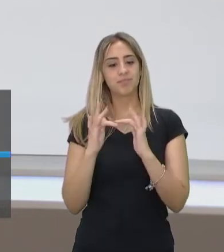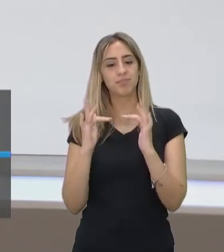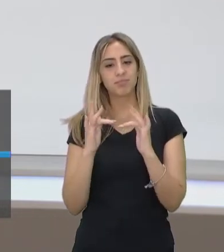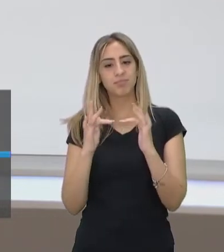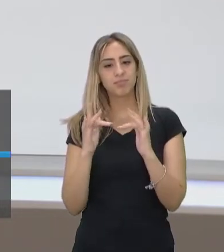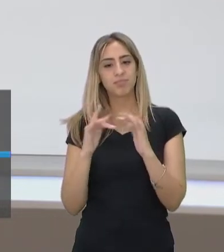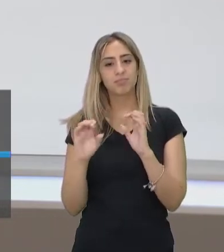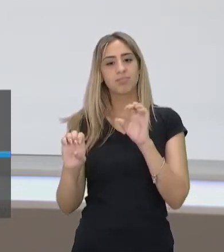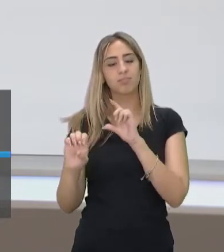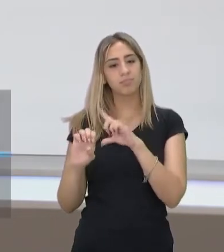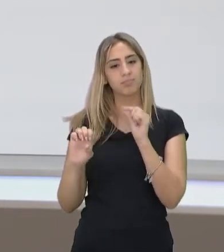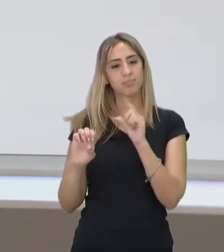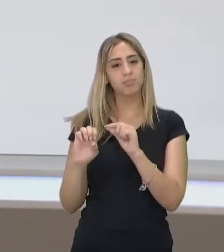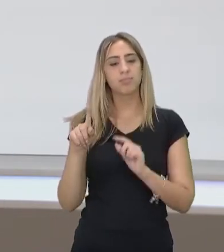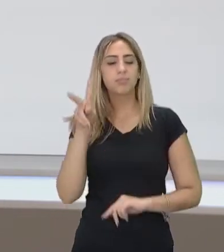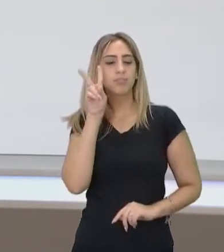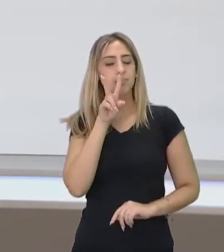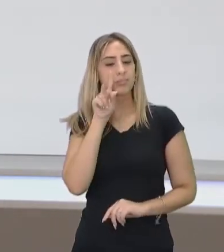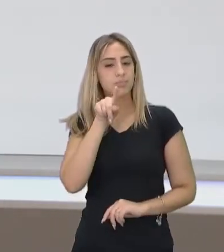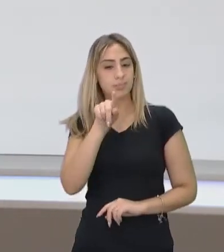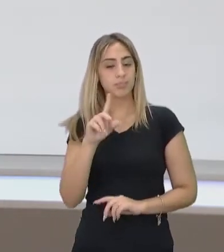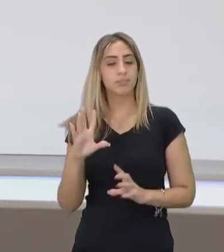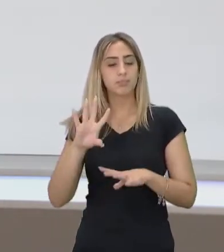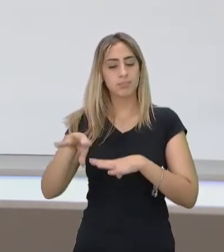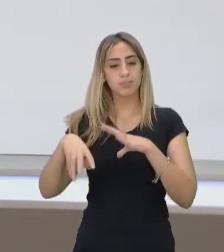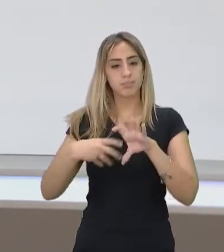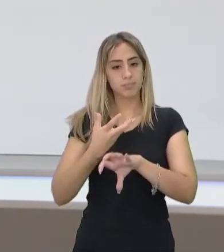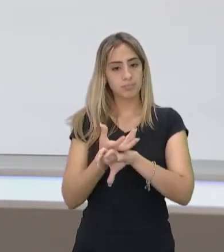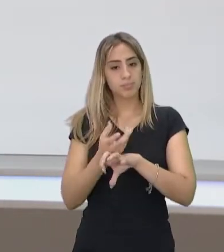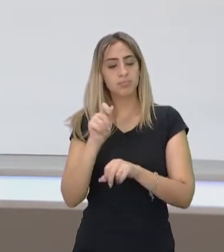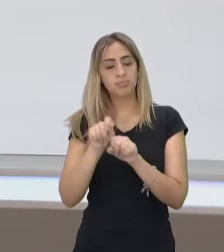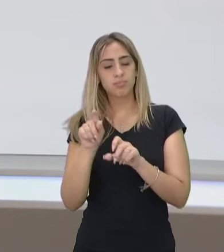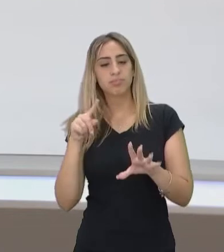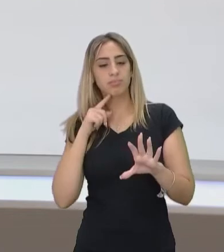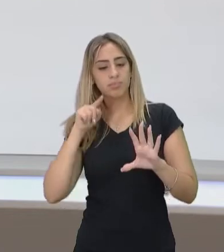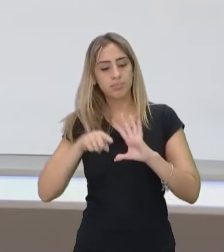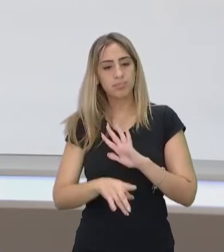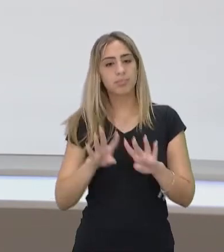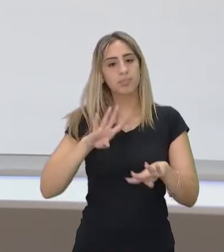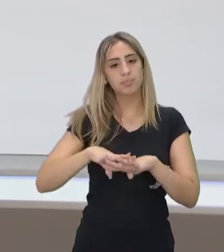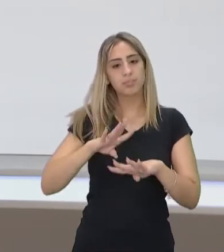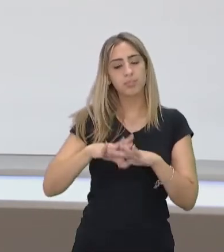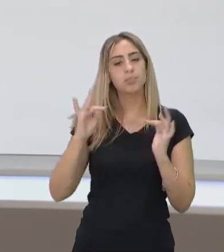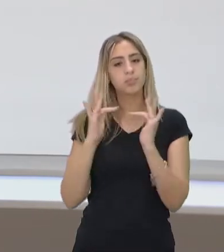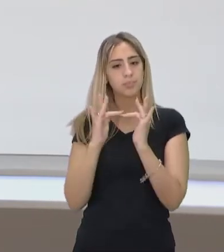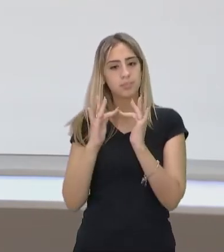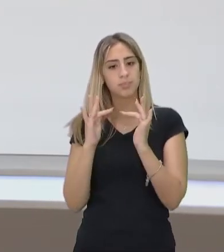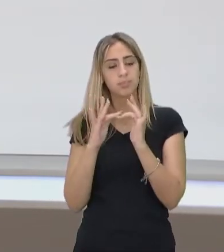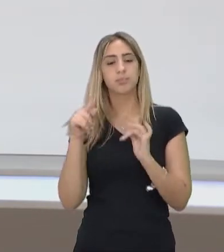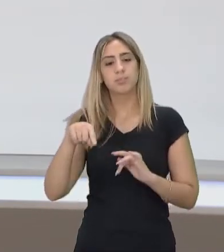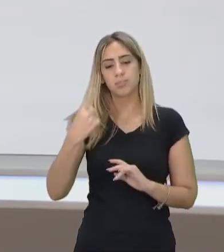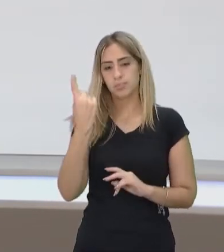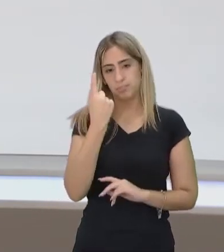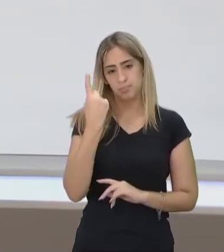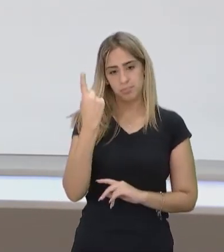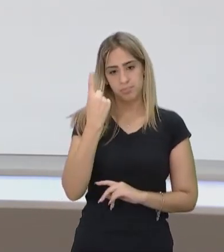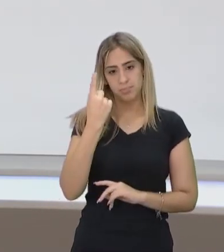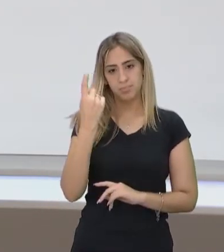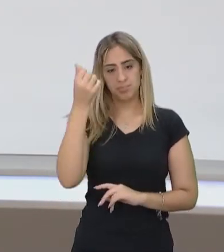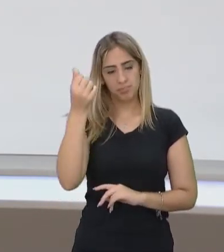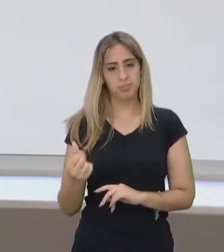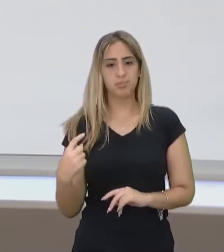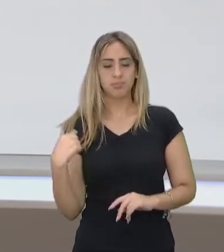Empreendedora. Lembrando que esse componente ele faz parte do aprofundamento Matemática Conectada e aqui no primeiro semestre nós